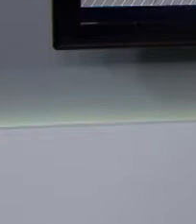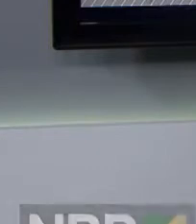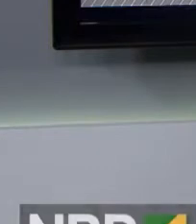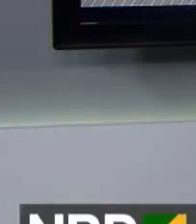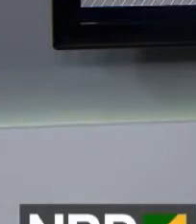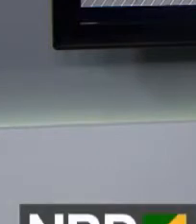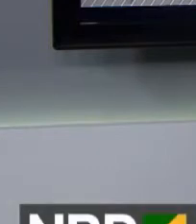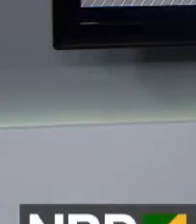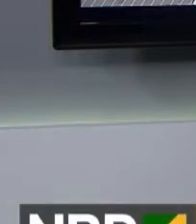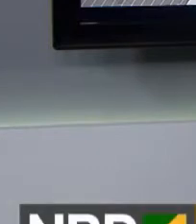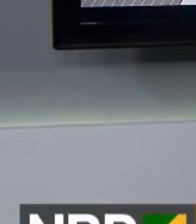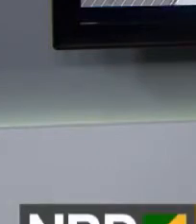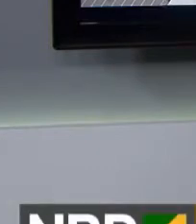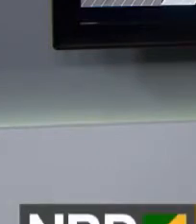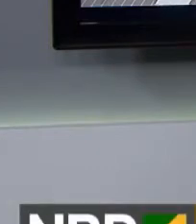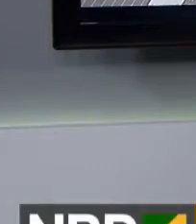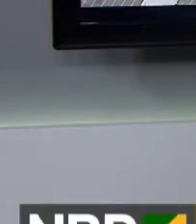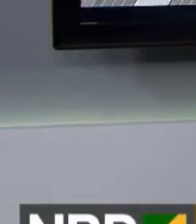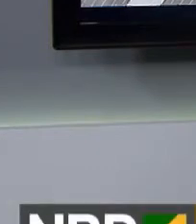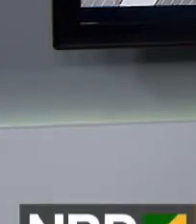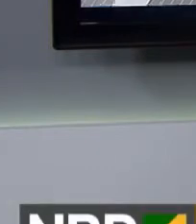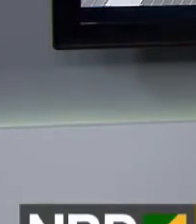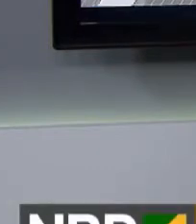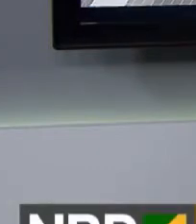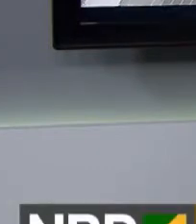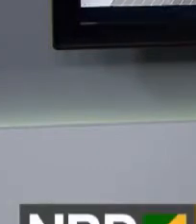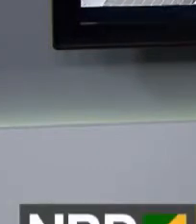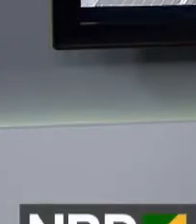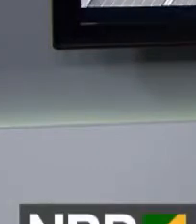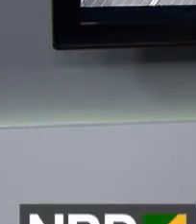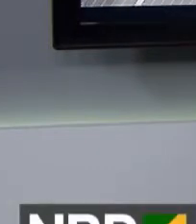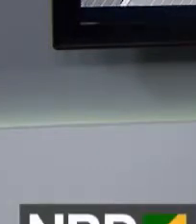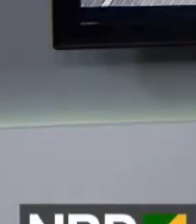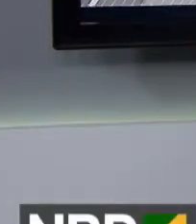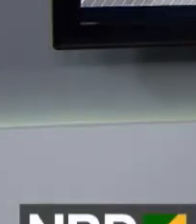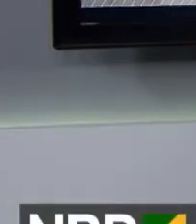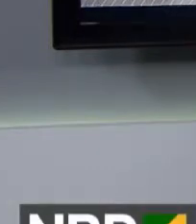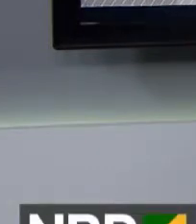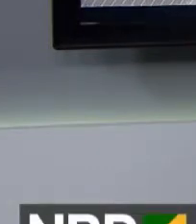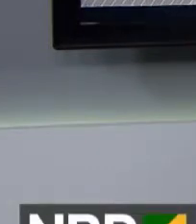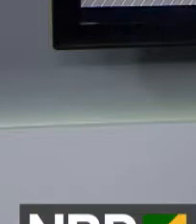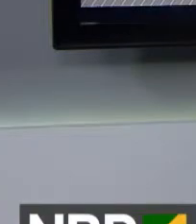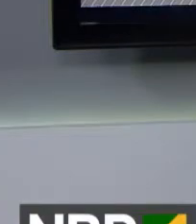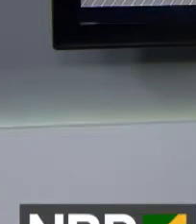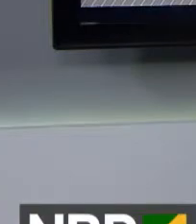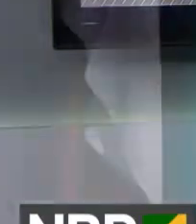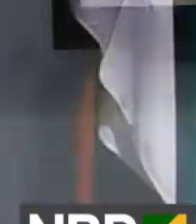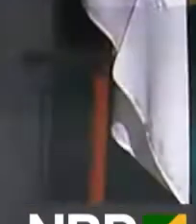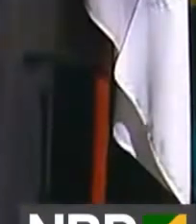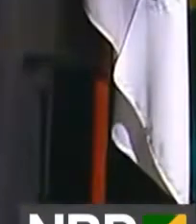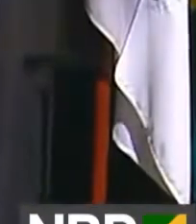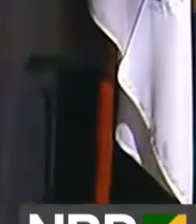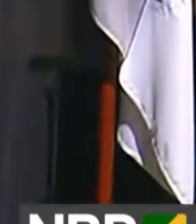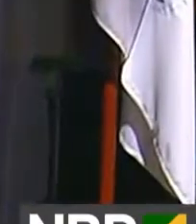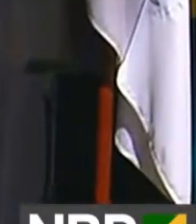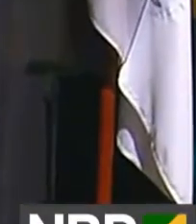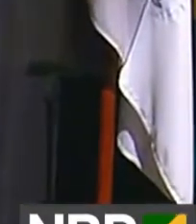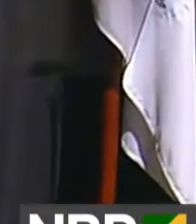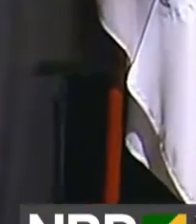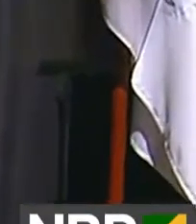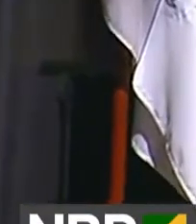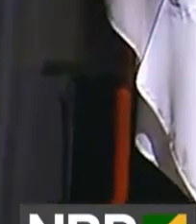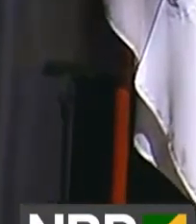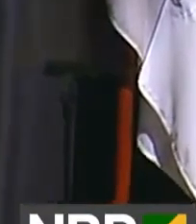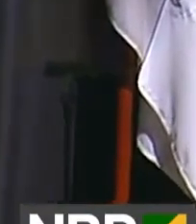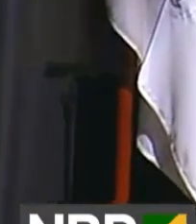olá interrompemos a nossa programação para transmitir ao vivo a cerimônia de transmissão de cargo da presidência do bnds para diogo oliveira o presidente michel temer